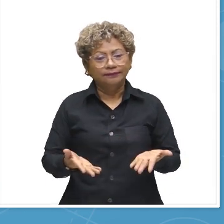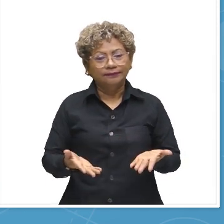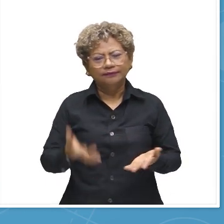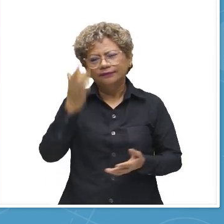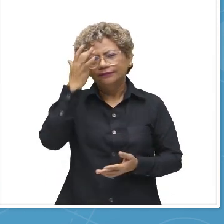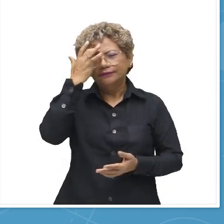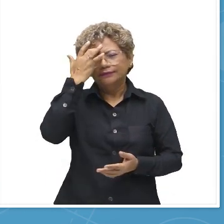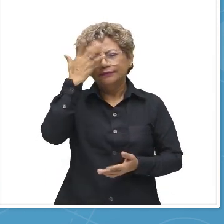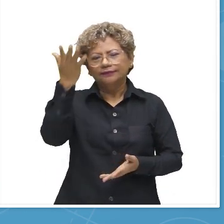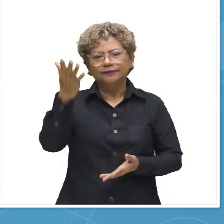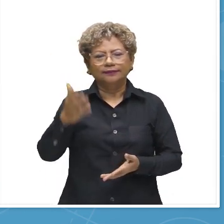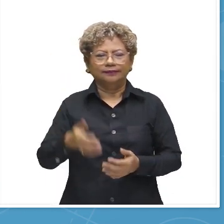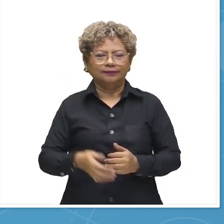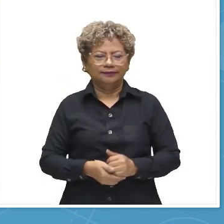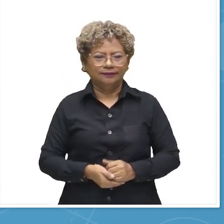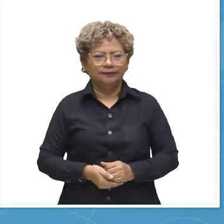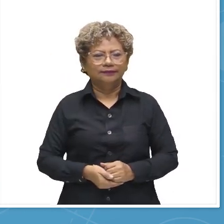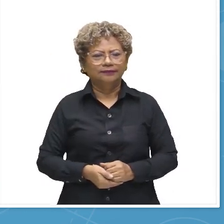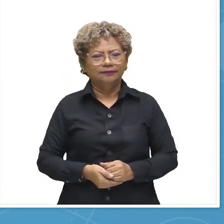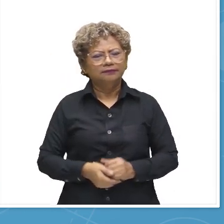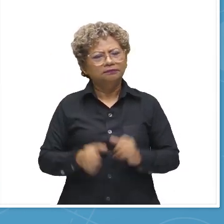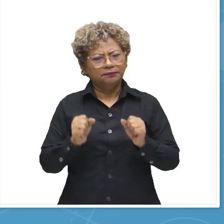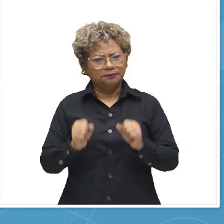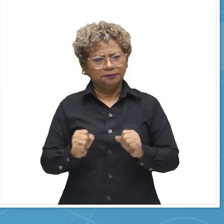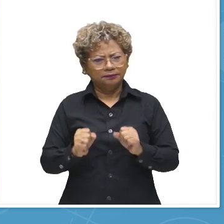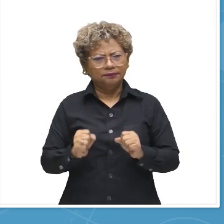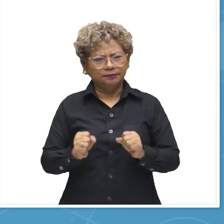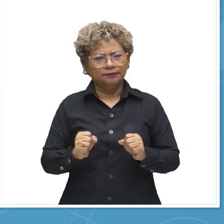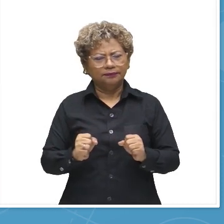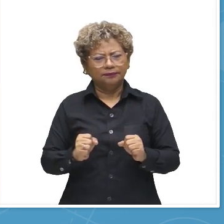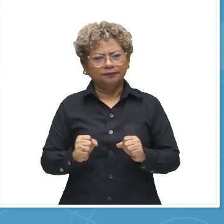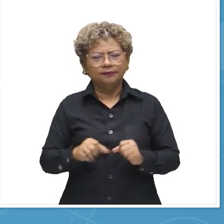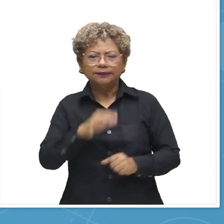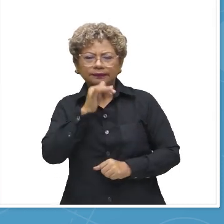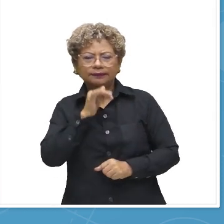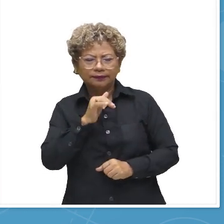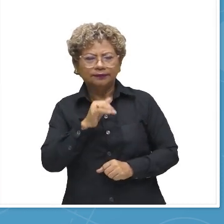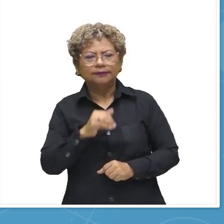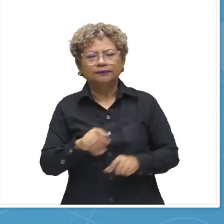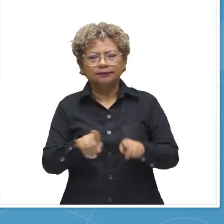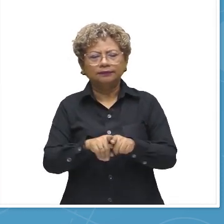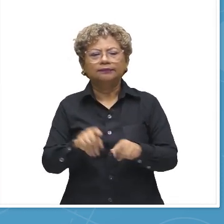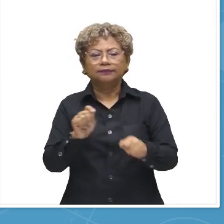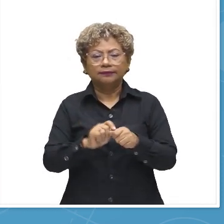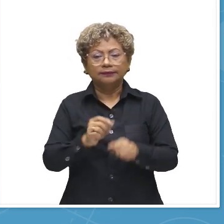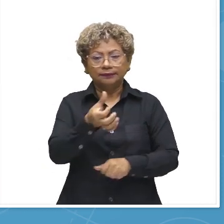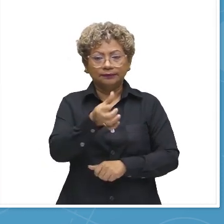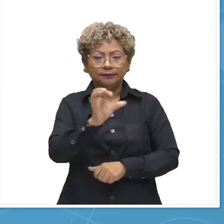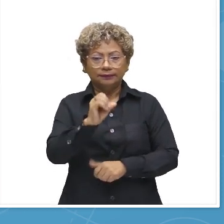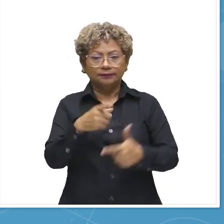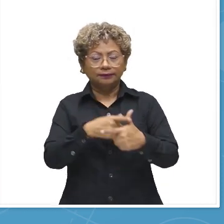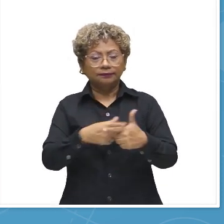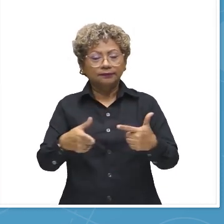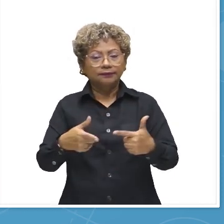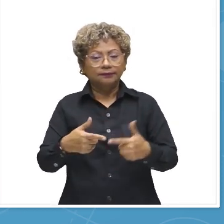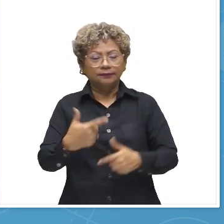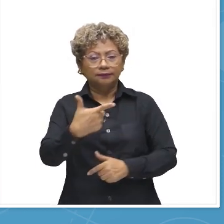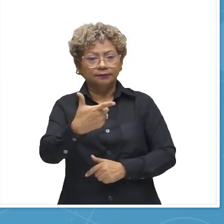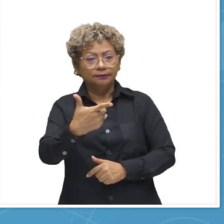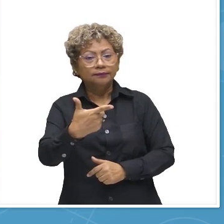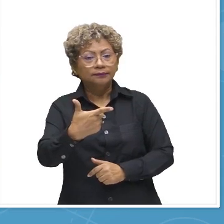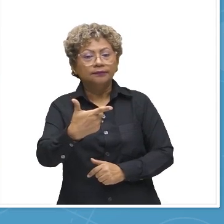dividido por 36, eu consigo dividir de uma única vez por 12. Então percebam que no exemplo